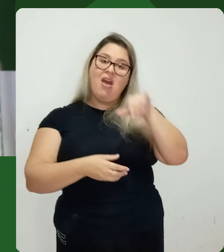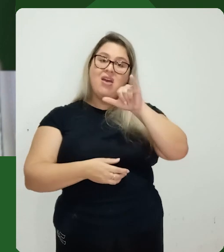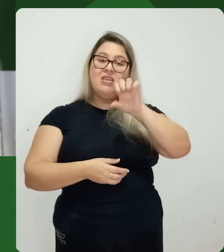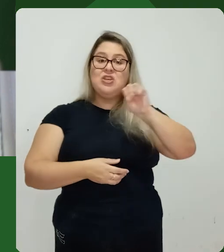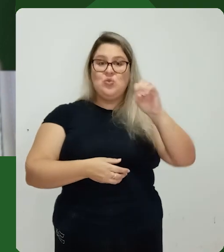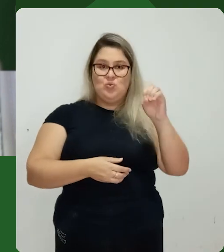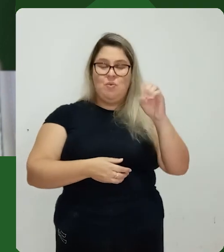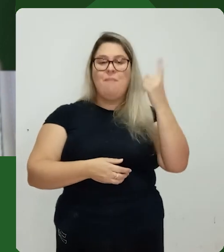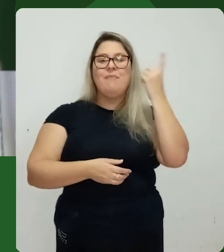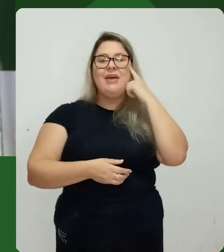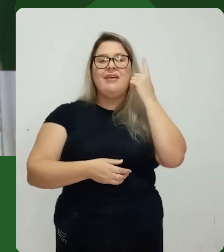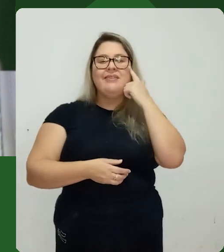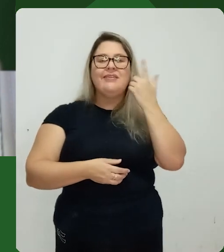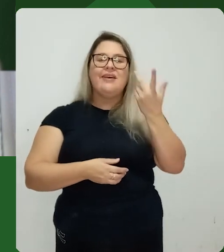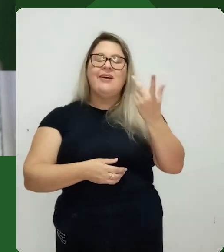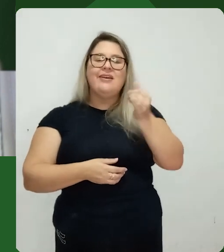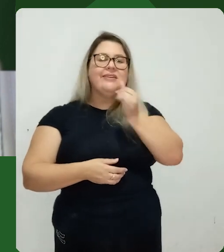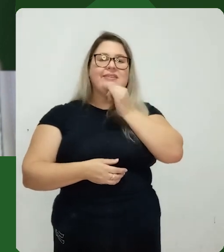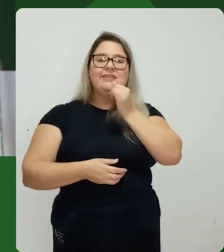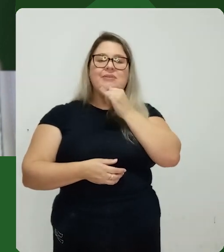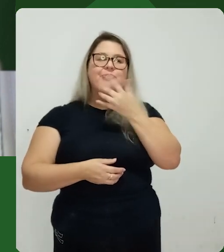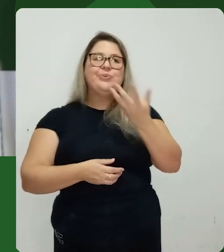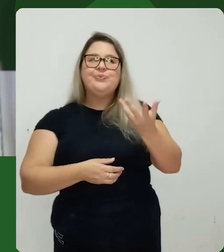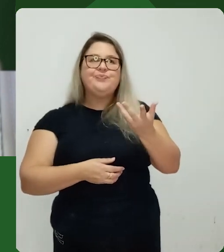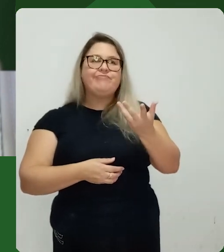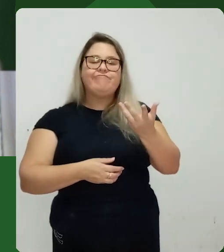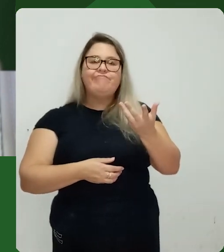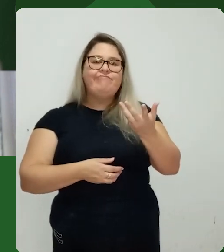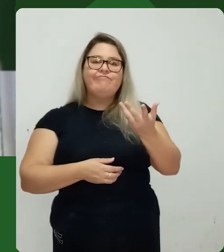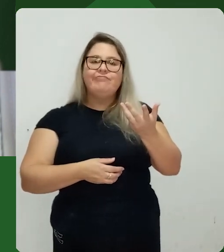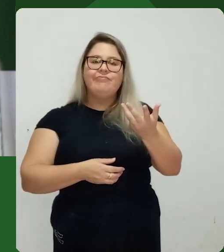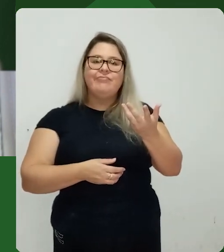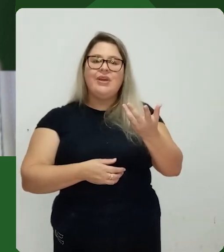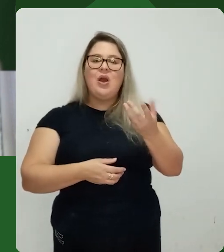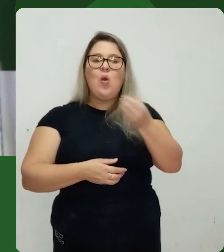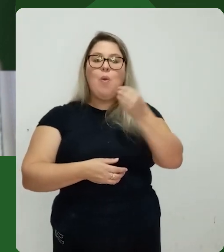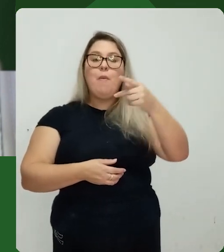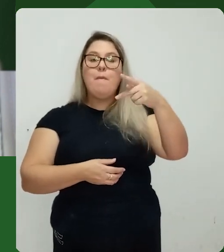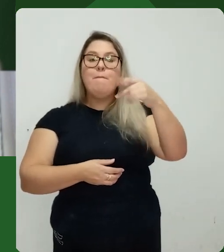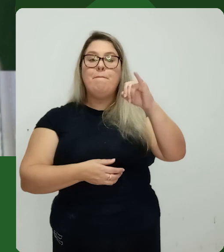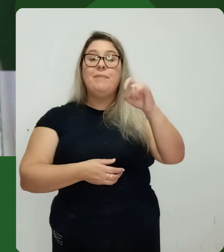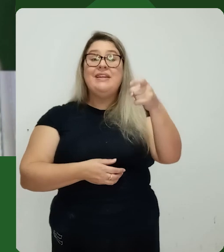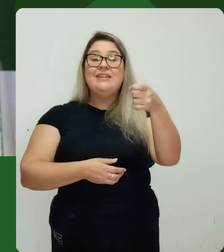ASA maior do que isso. E hoje, nas câmeras digitais, a gente tem uma coisa